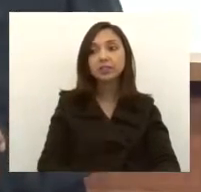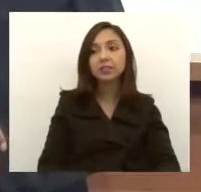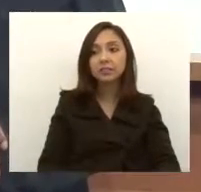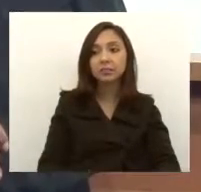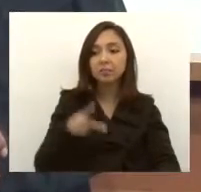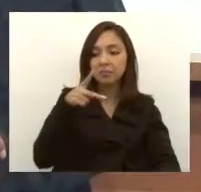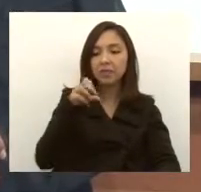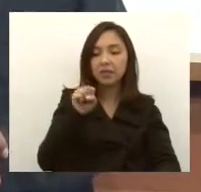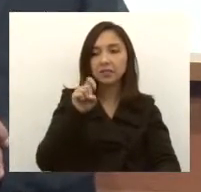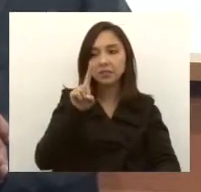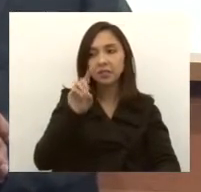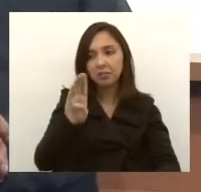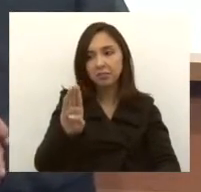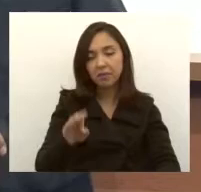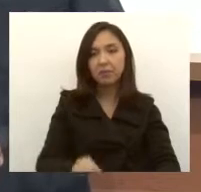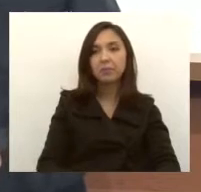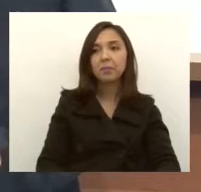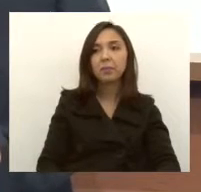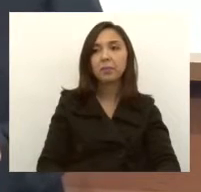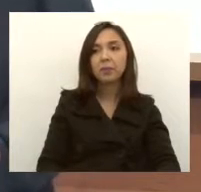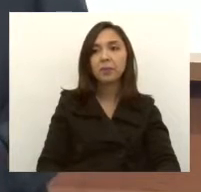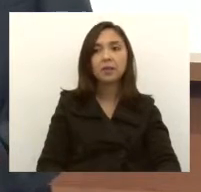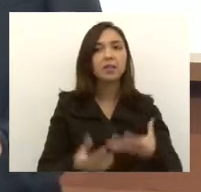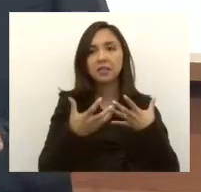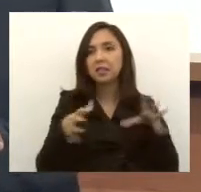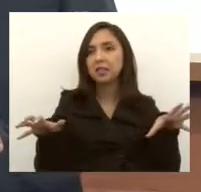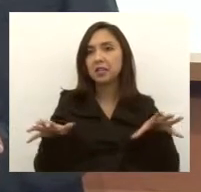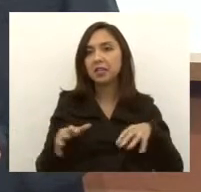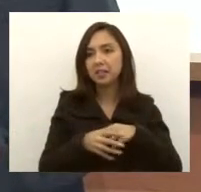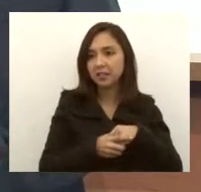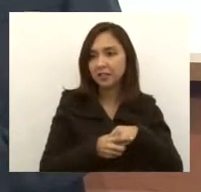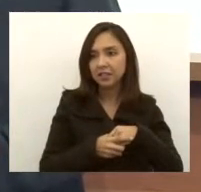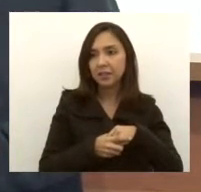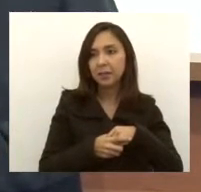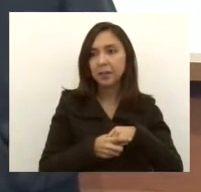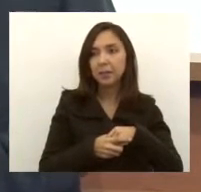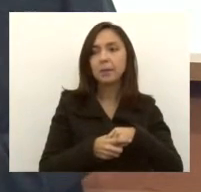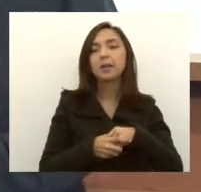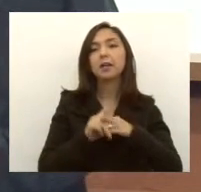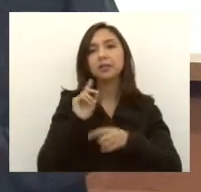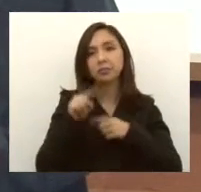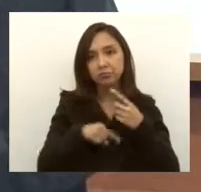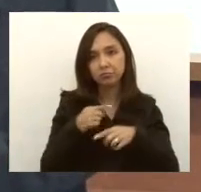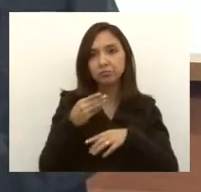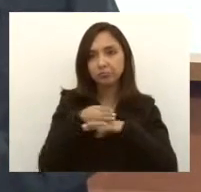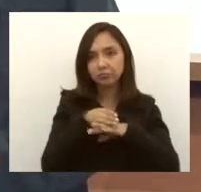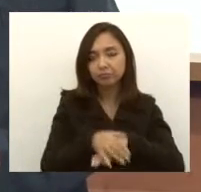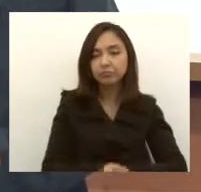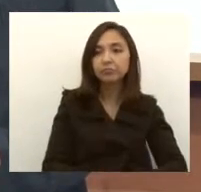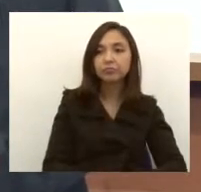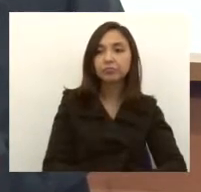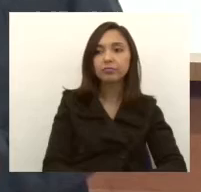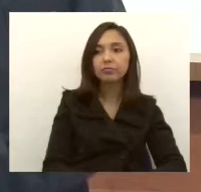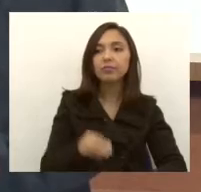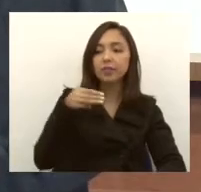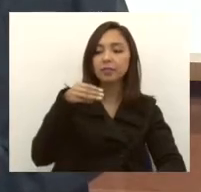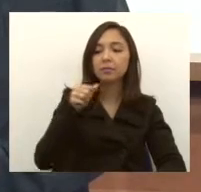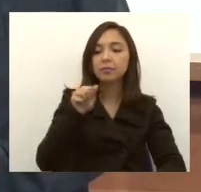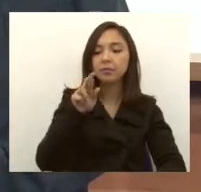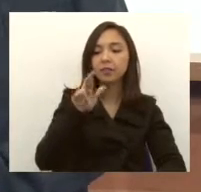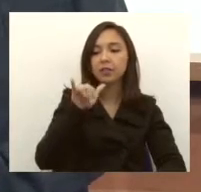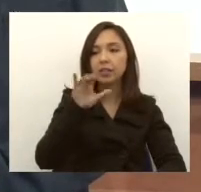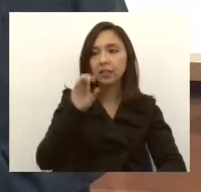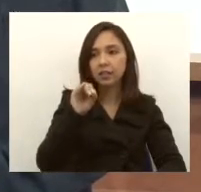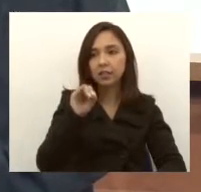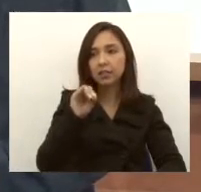no PSDB. Rapaz, ninguém queria que o Geraldo saísse no PSDB. Aí eu fui no Mário Cova, falou, Geraldo,